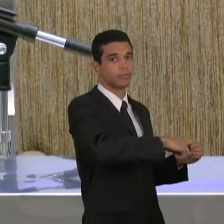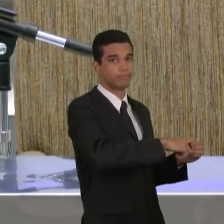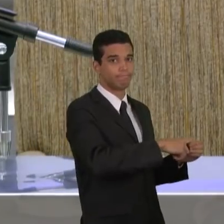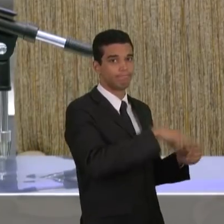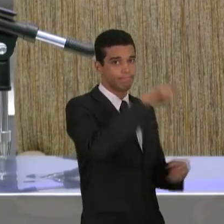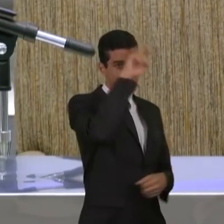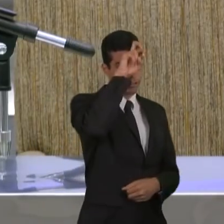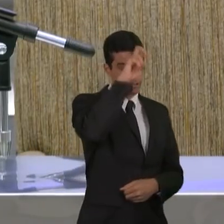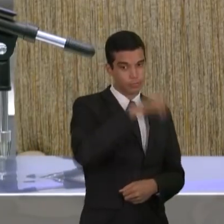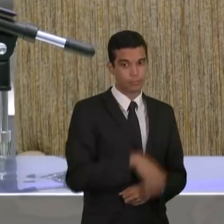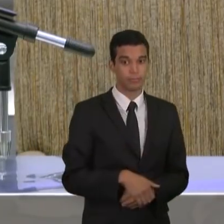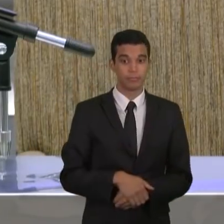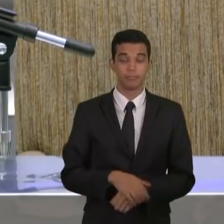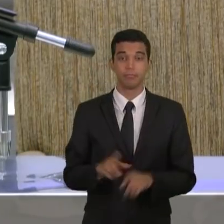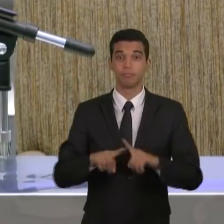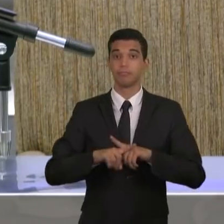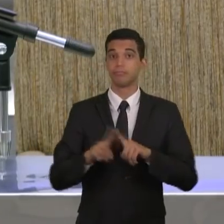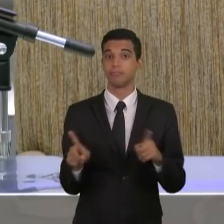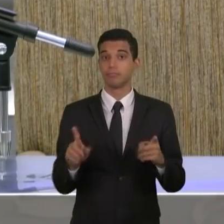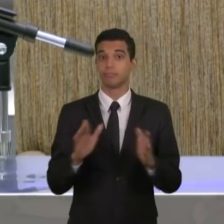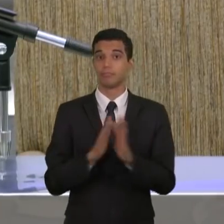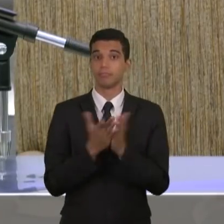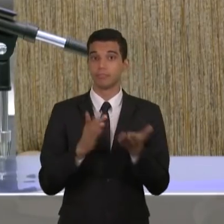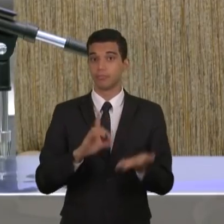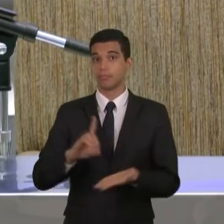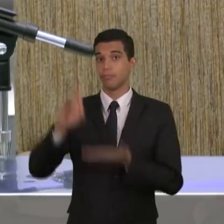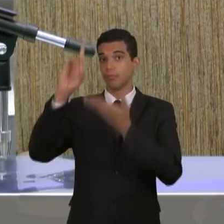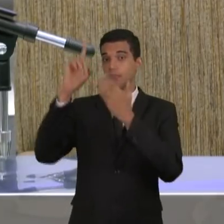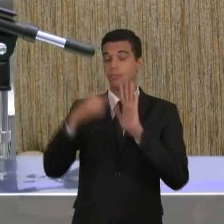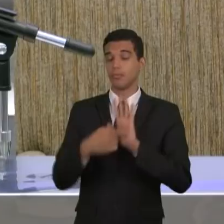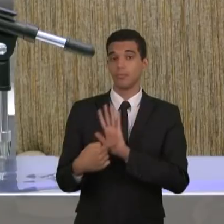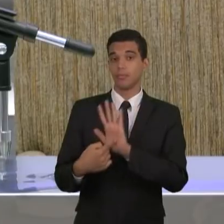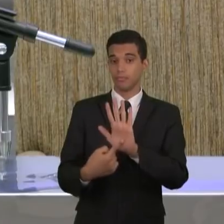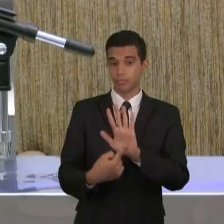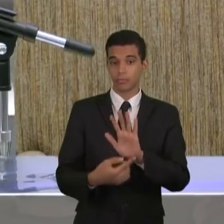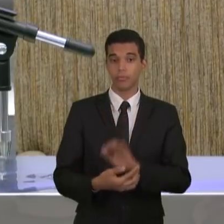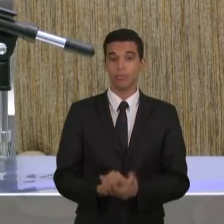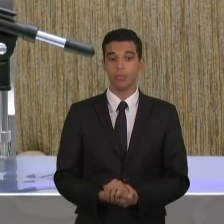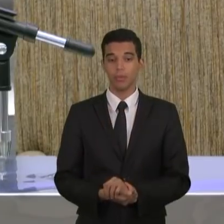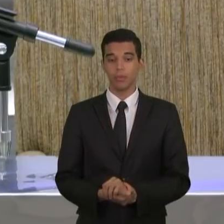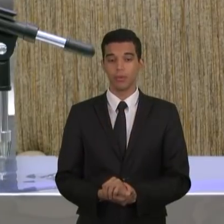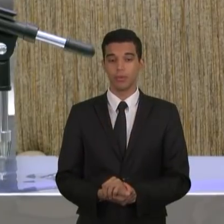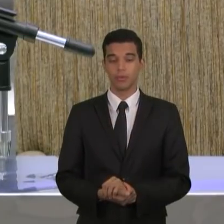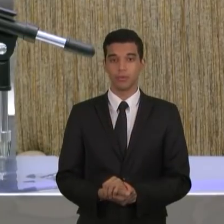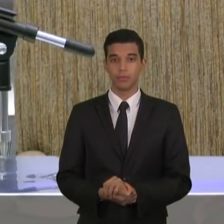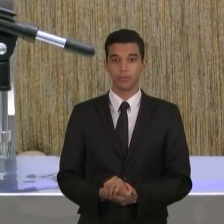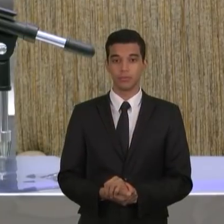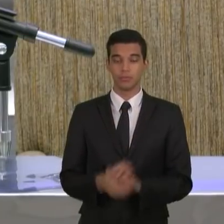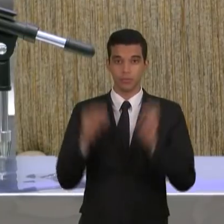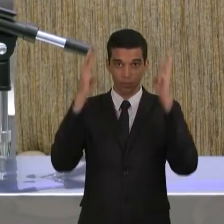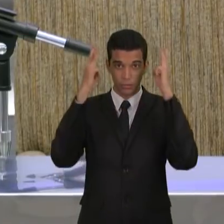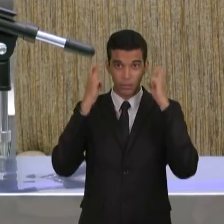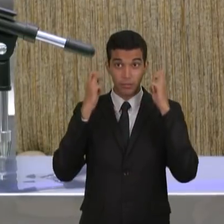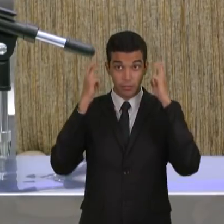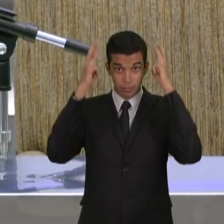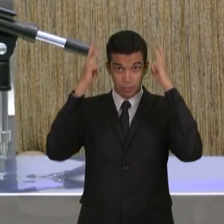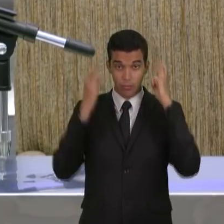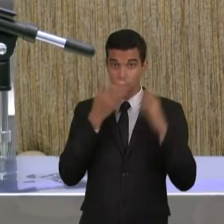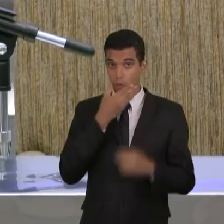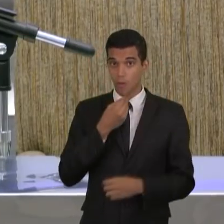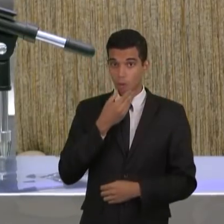é mas a Bíblia diz o que Moisés se vira e olha para o povo